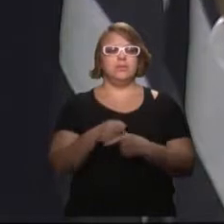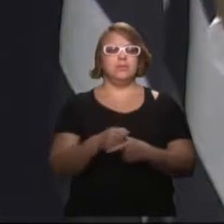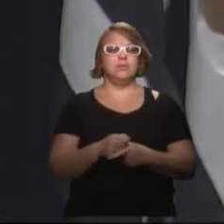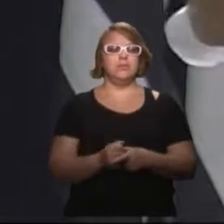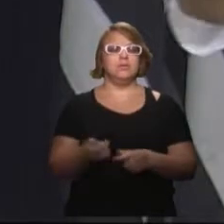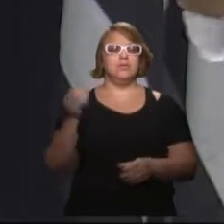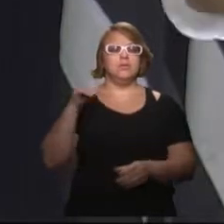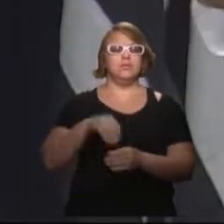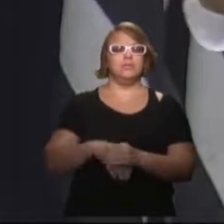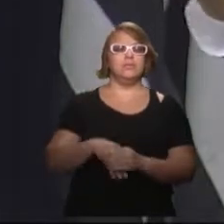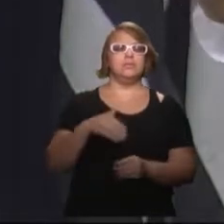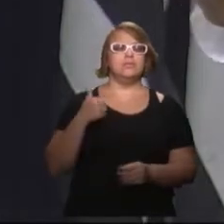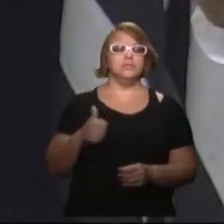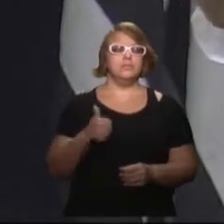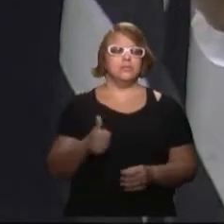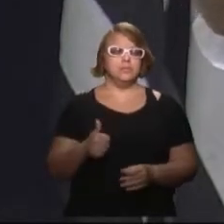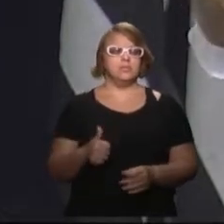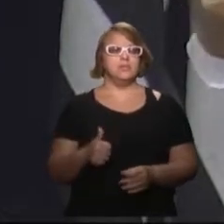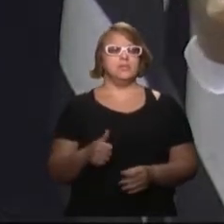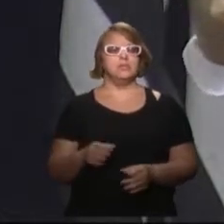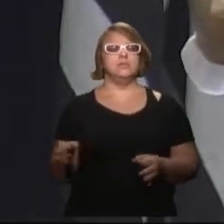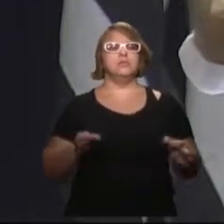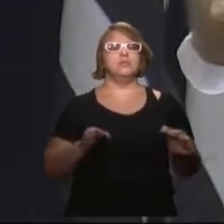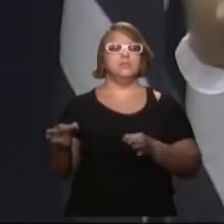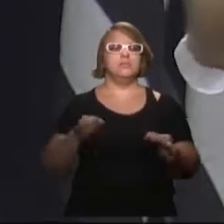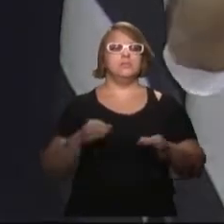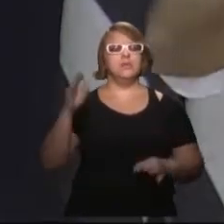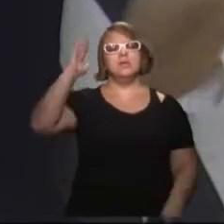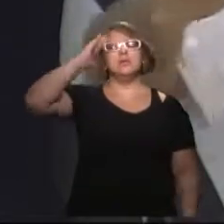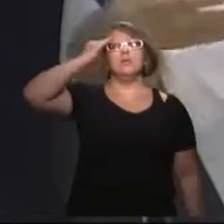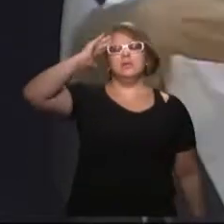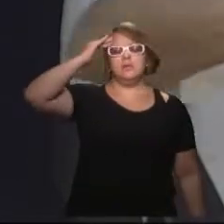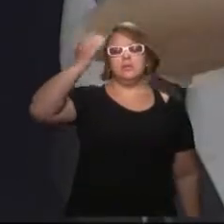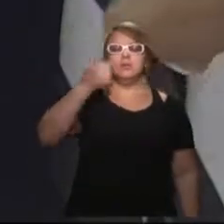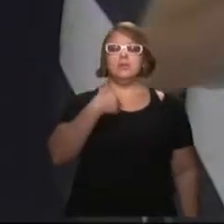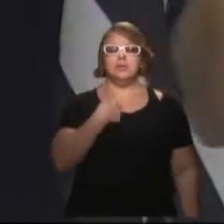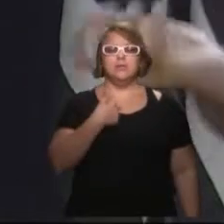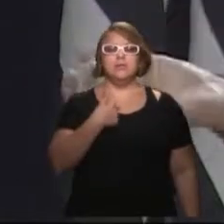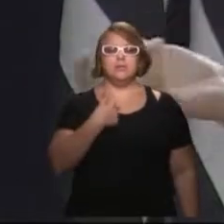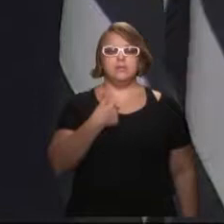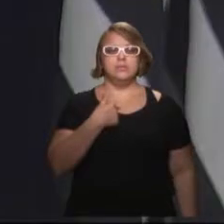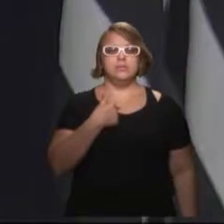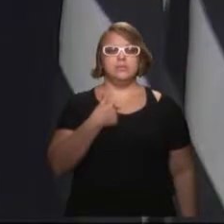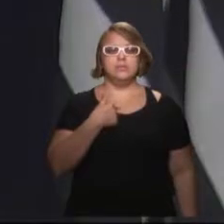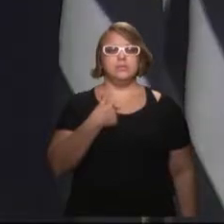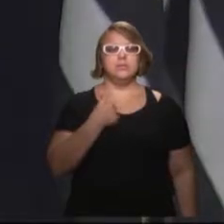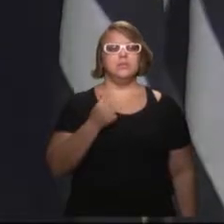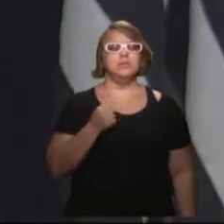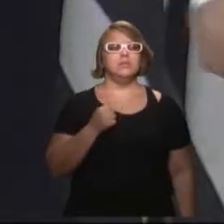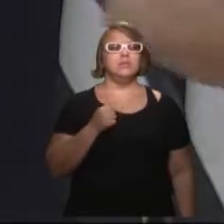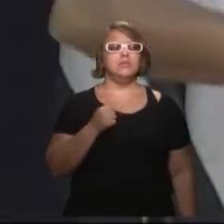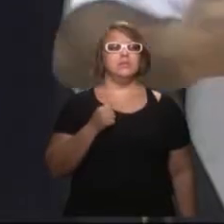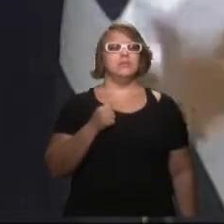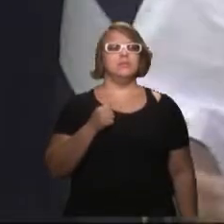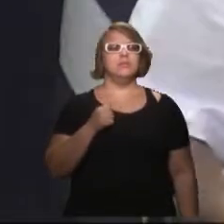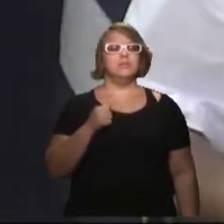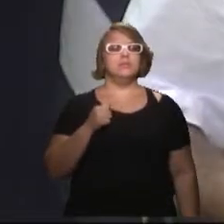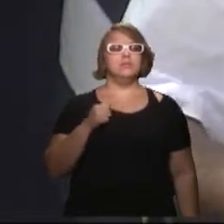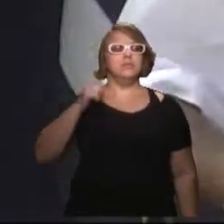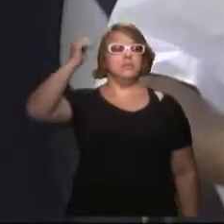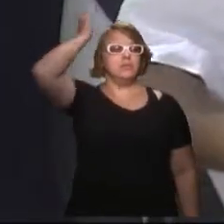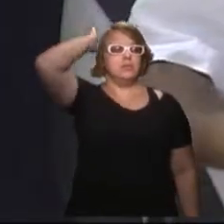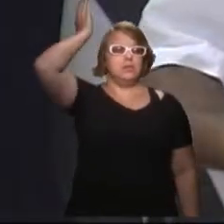favoravelmente a esse projeto, porque eu entendo que, independente de quem está batendo ou não, o Brasil é uma república